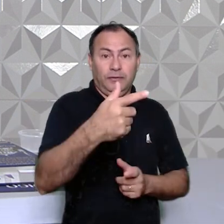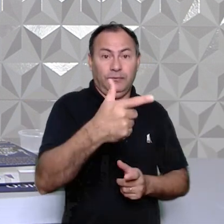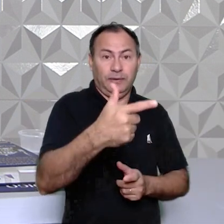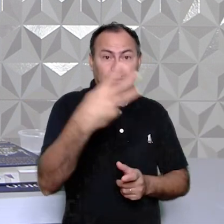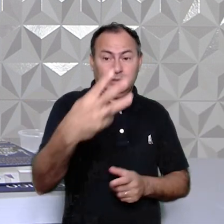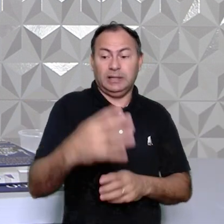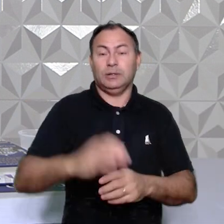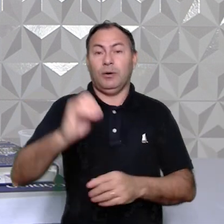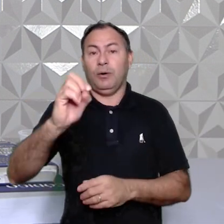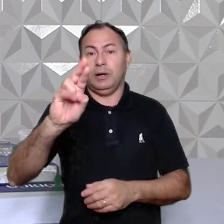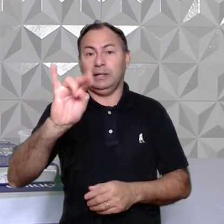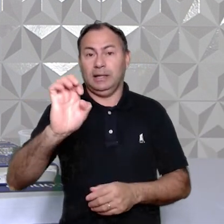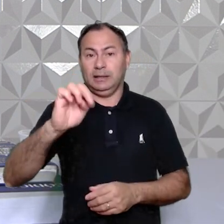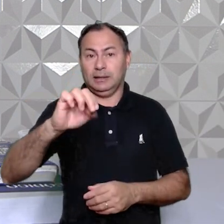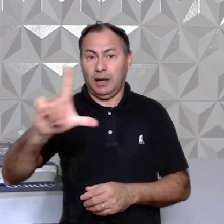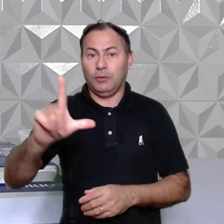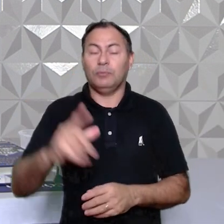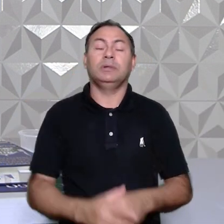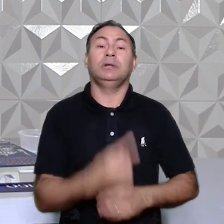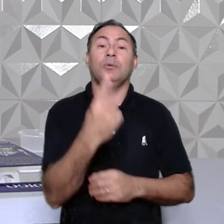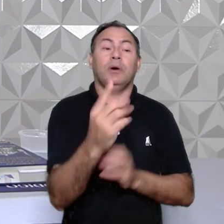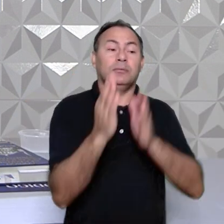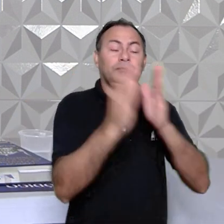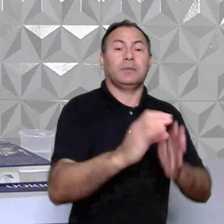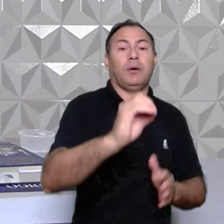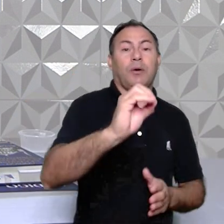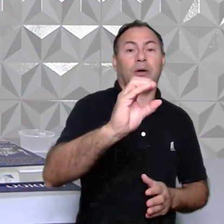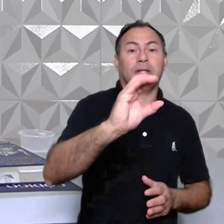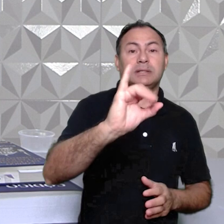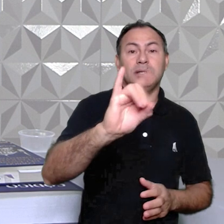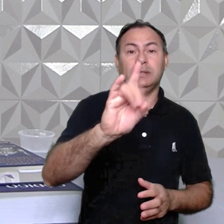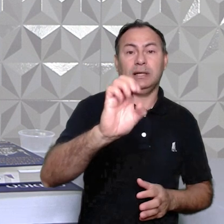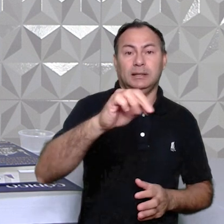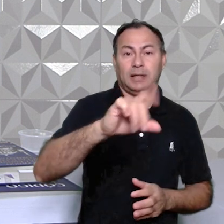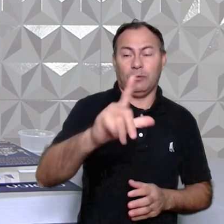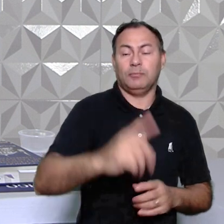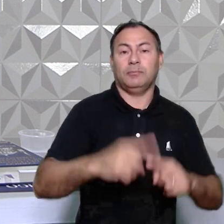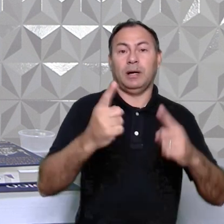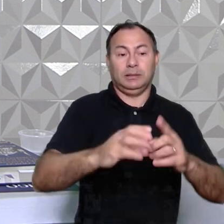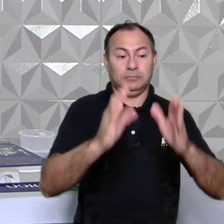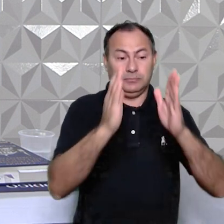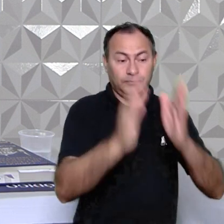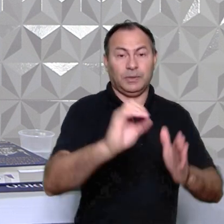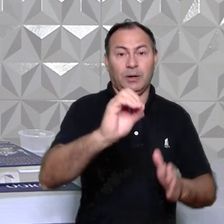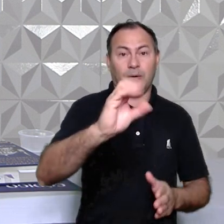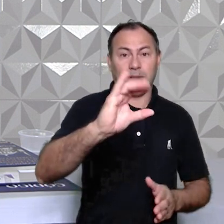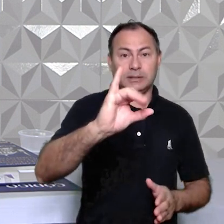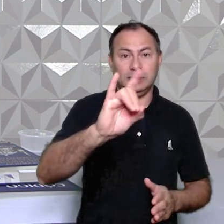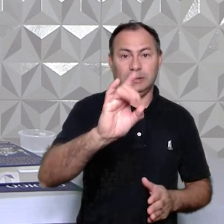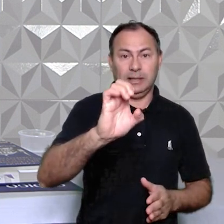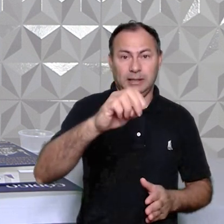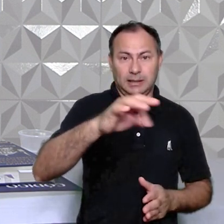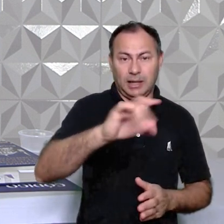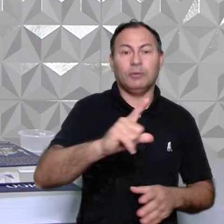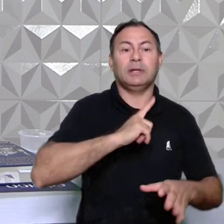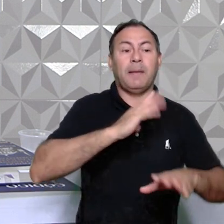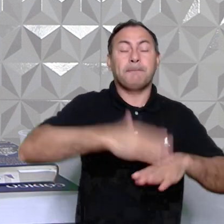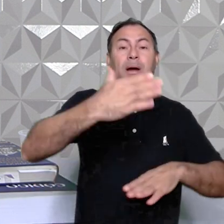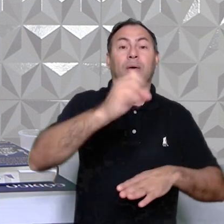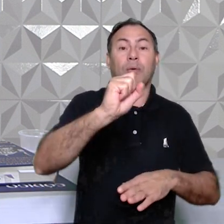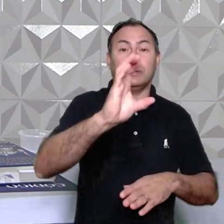23 orientais e uma parte ocidental. Só que a parte ocidental contempla mais